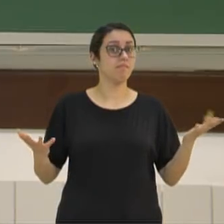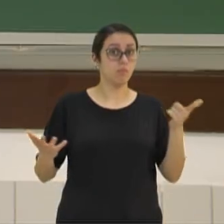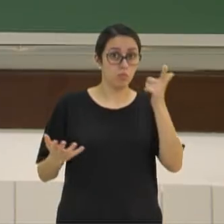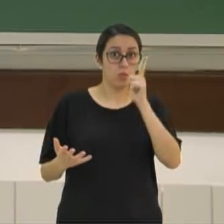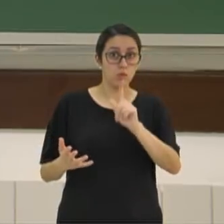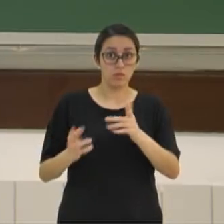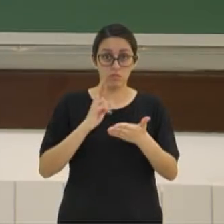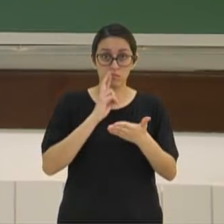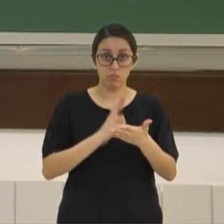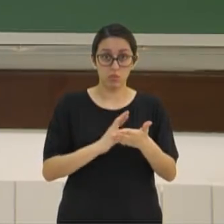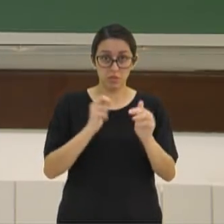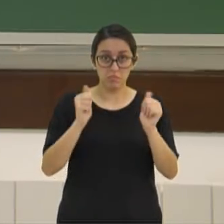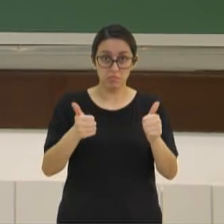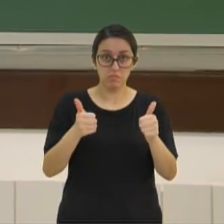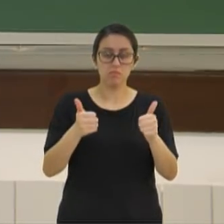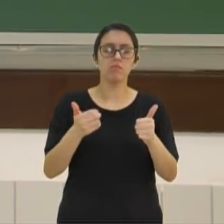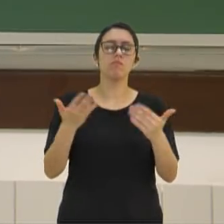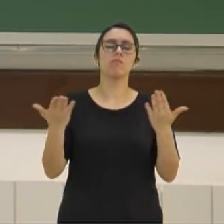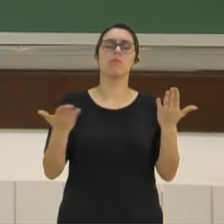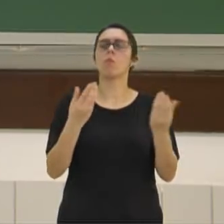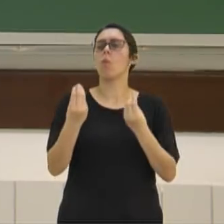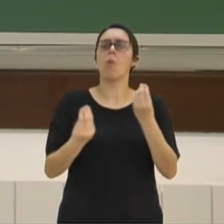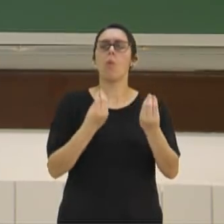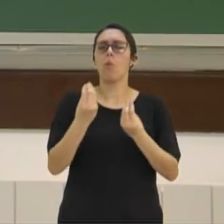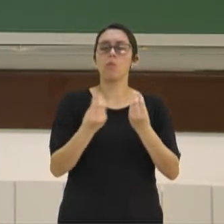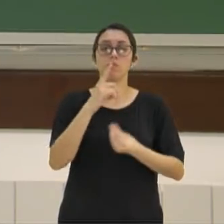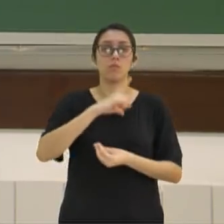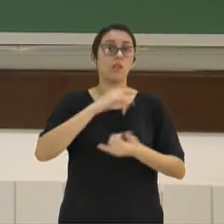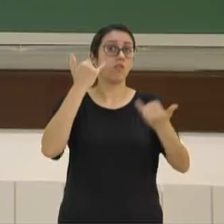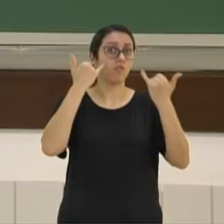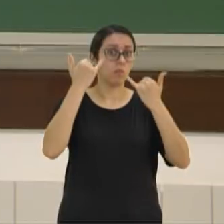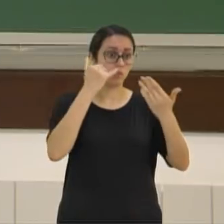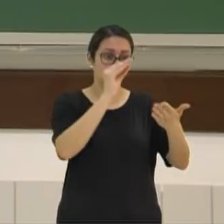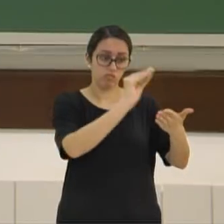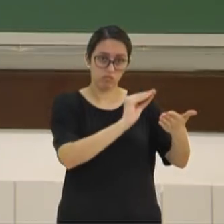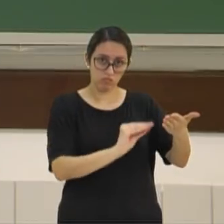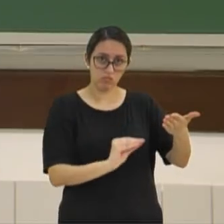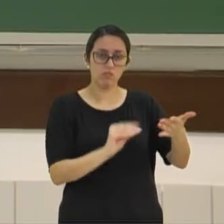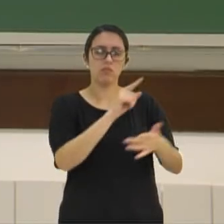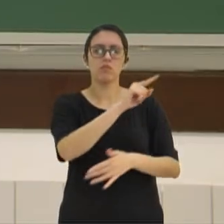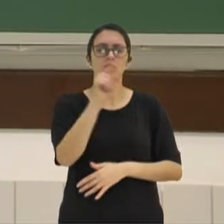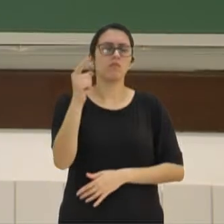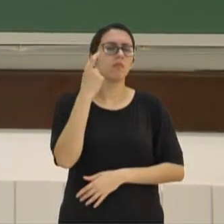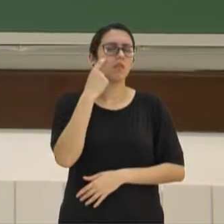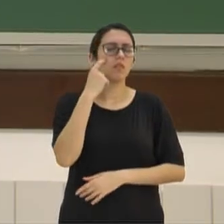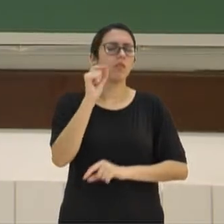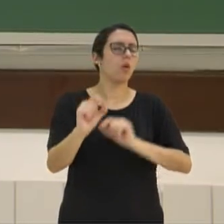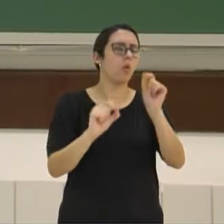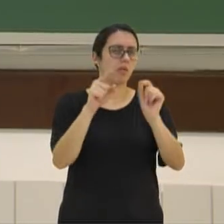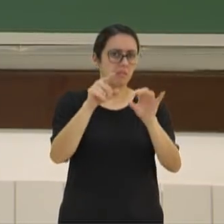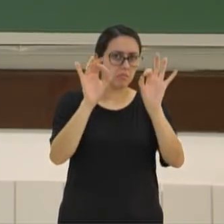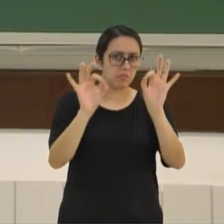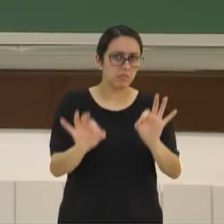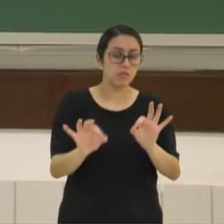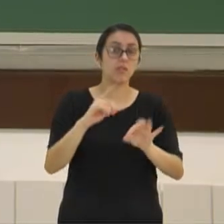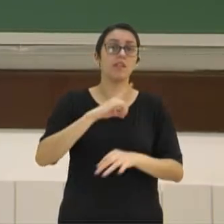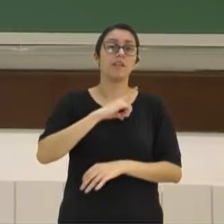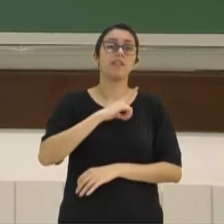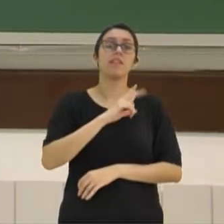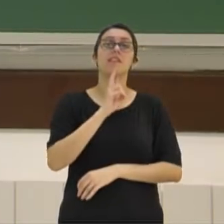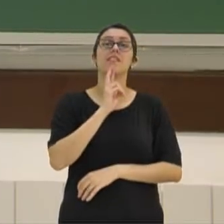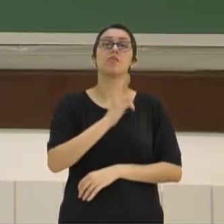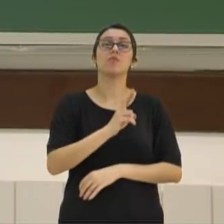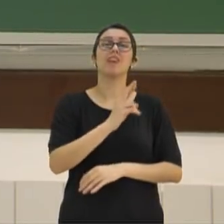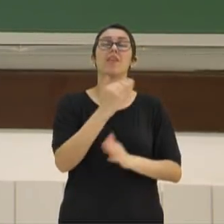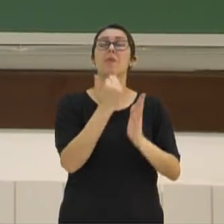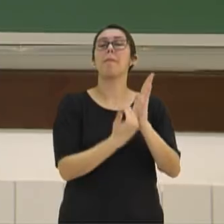conseguiram resolver? Então, o primeiro passo era montar as informações do problema. Então, vocês já viram, se vocês fizeram certo, que o resultado deu uma quantidade